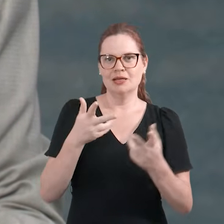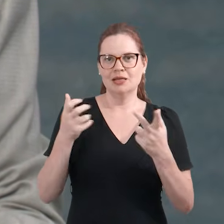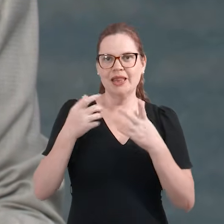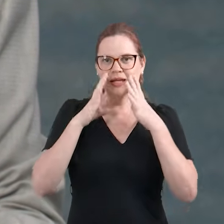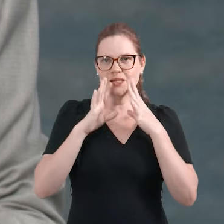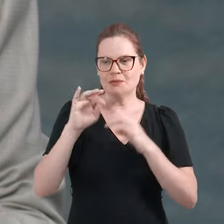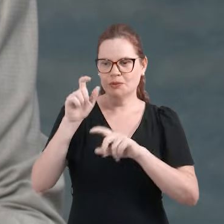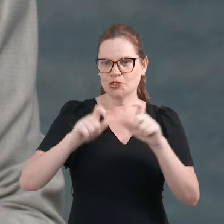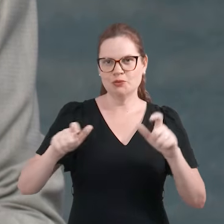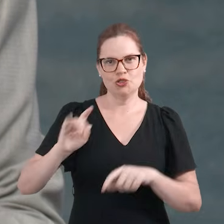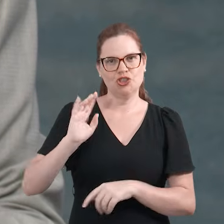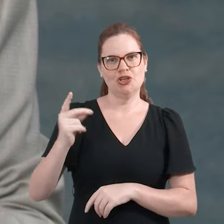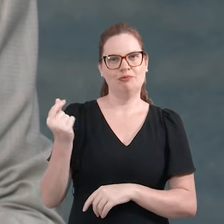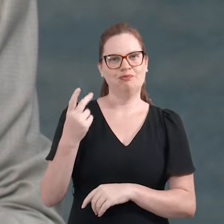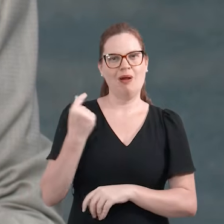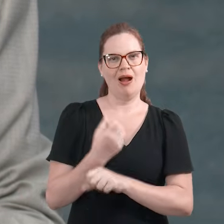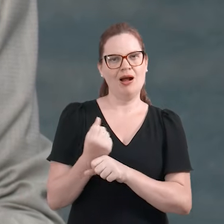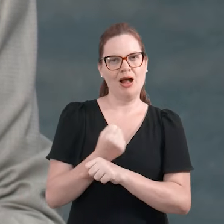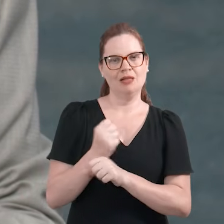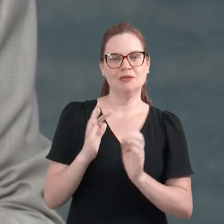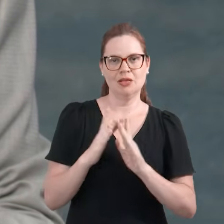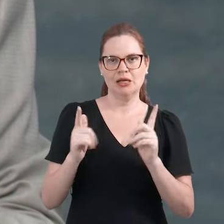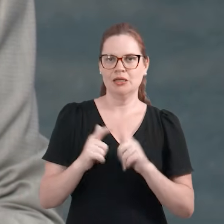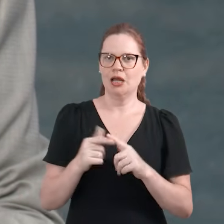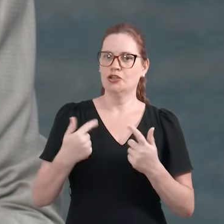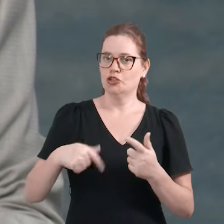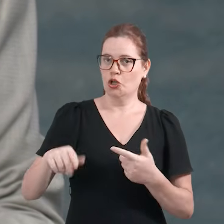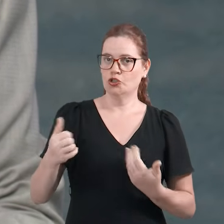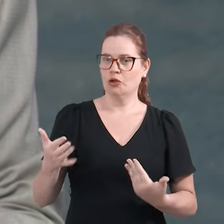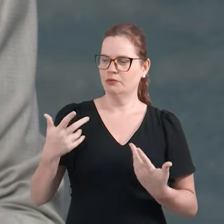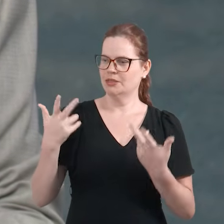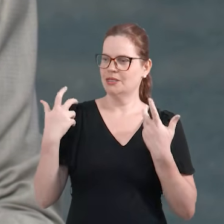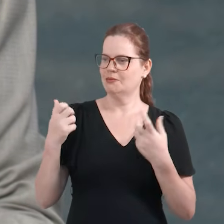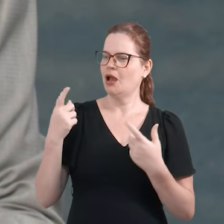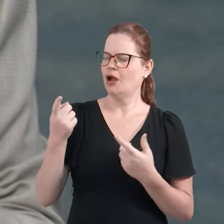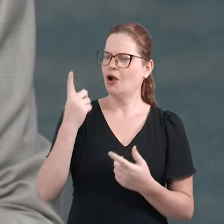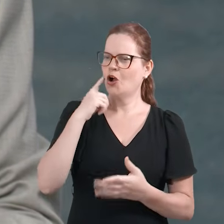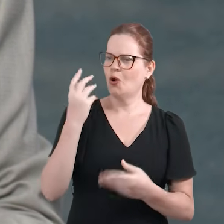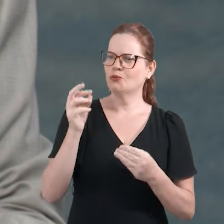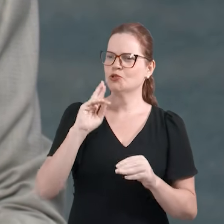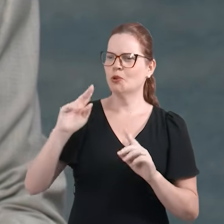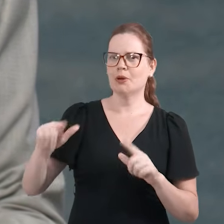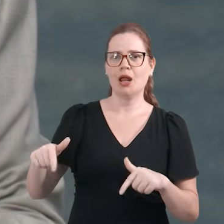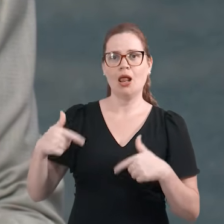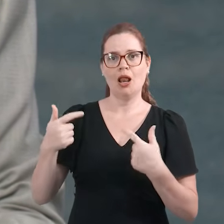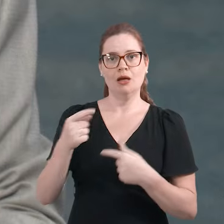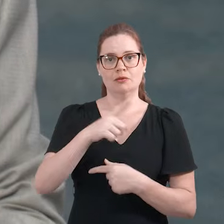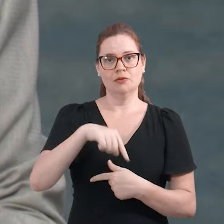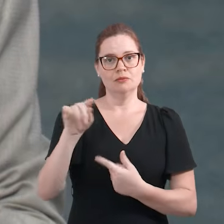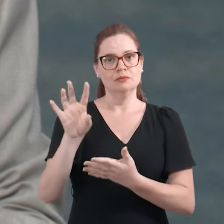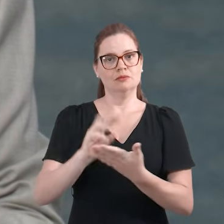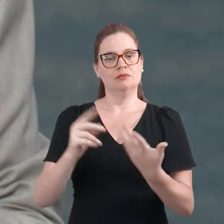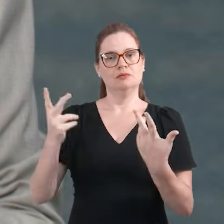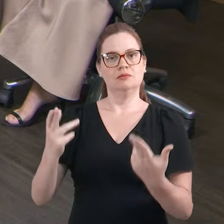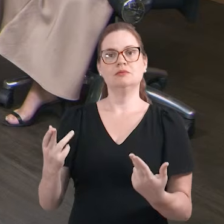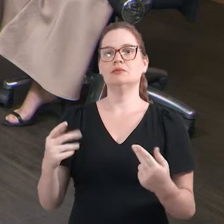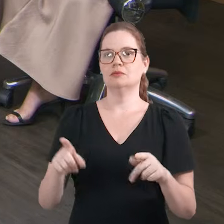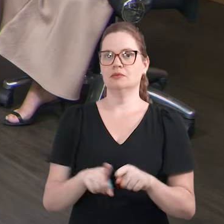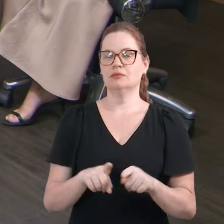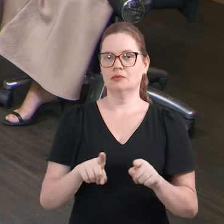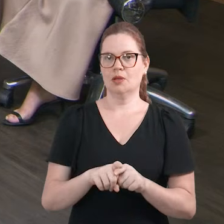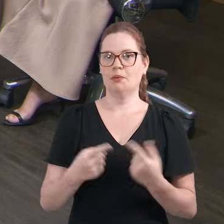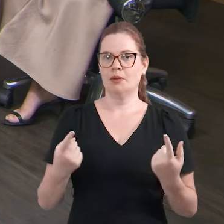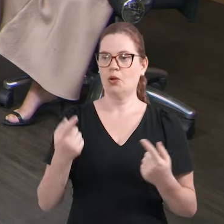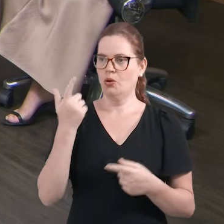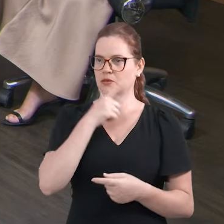né, onde o Senhor nos leva, o propósito do Senhor para nós, que seja isso um exemplo para vocês, para que vocês também não